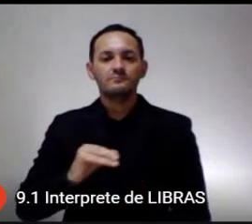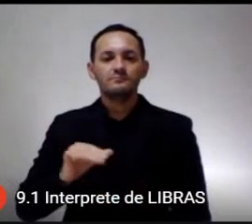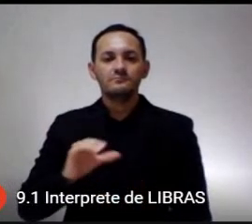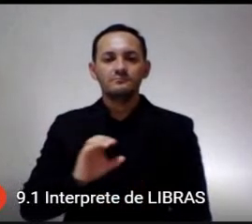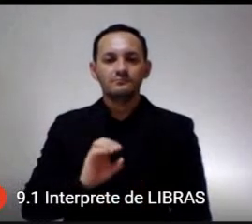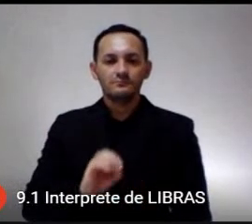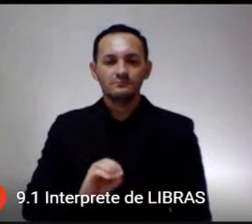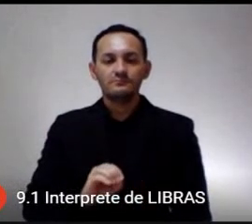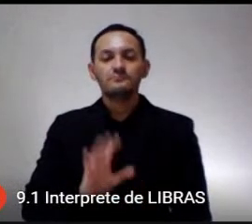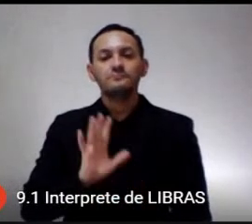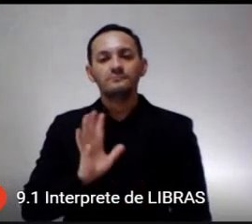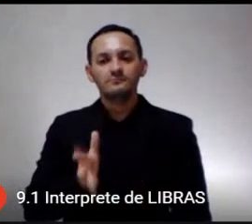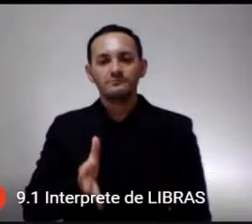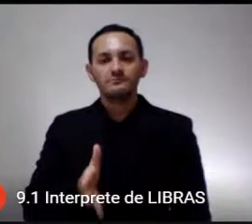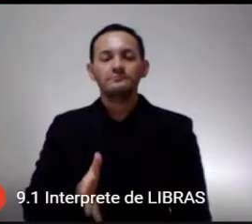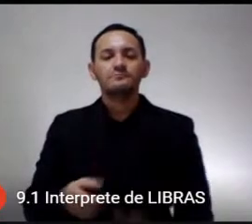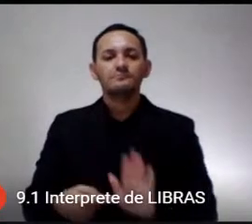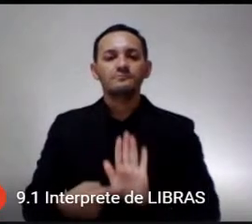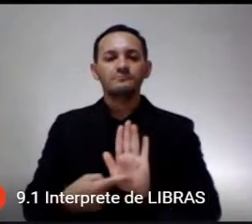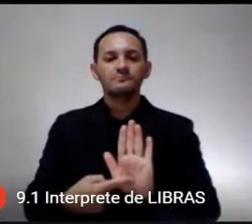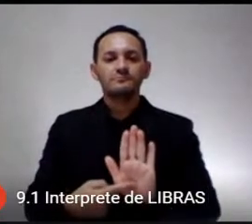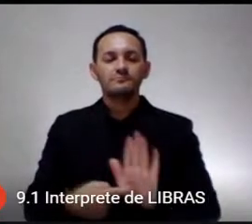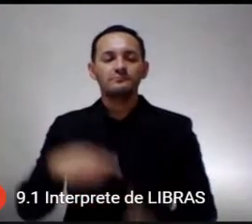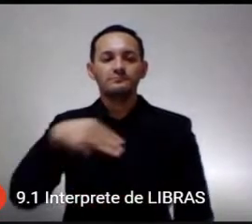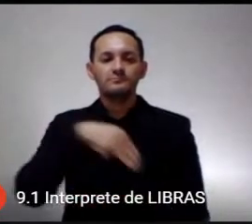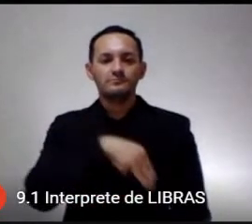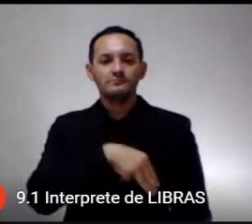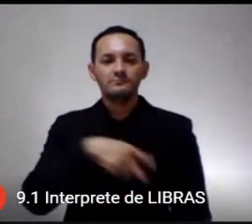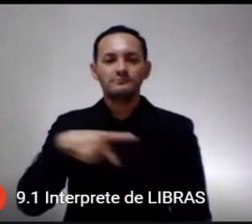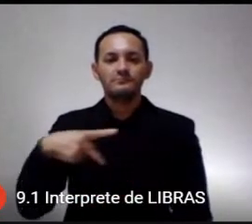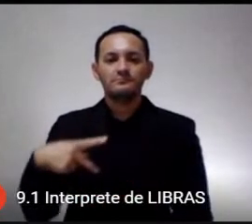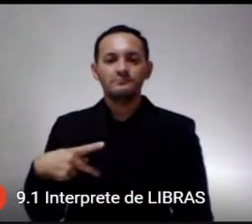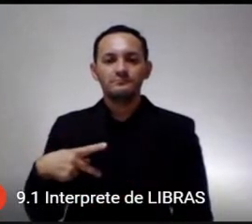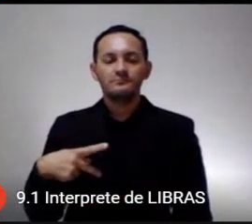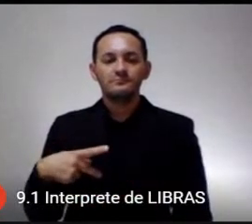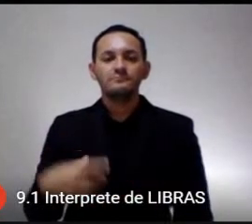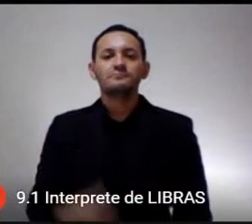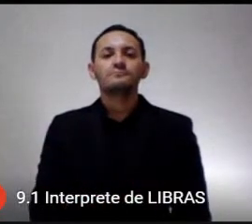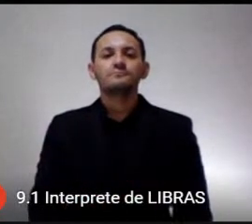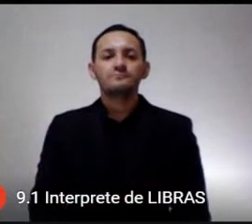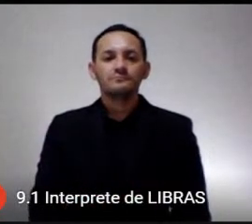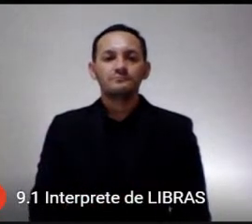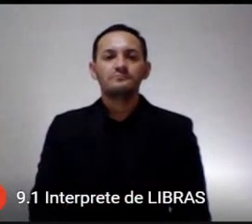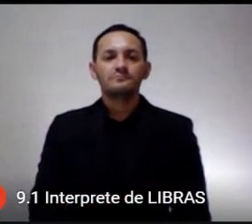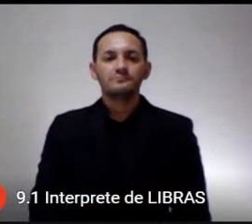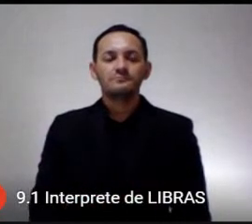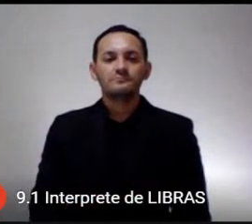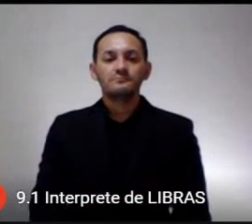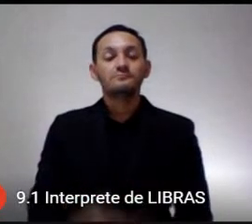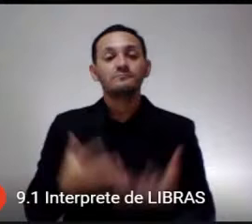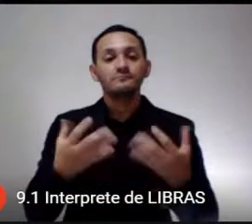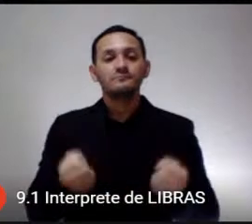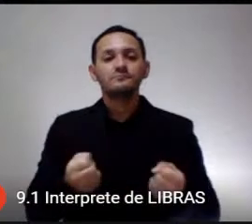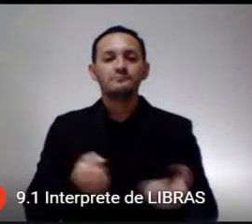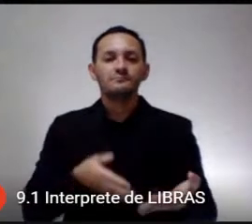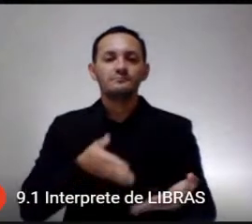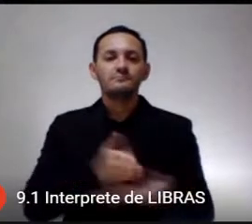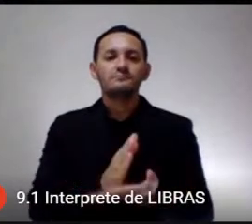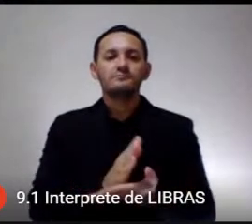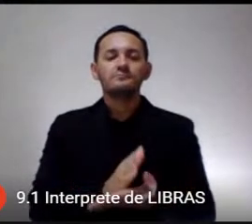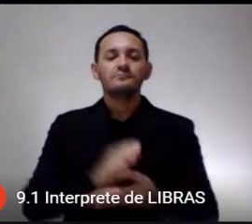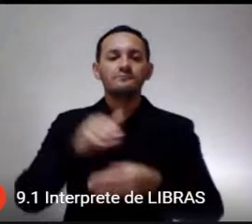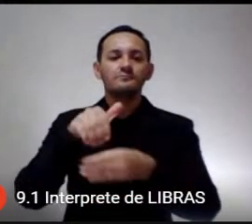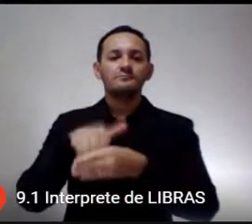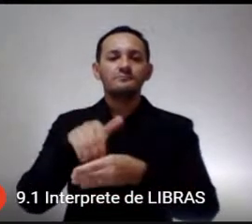aqui, acompanhando o parecer do Ministério Público Eleitoral e estou deferindo, votando